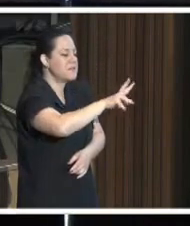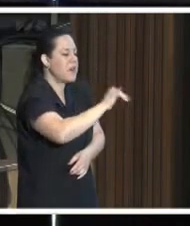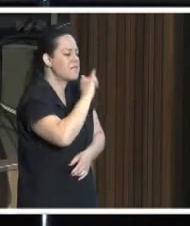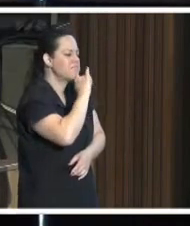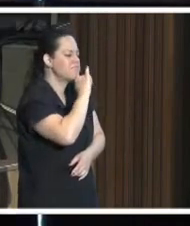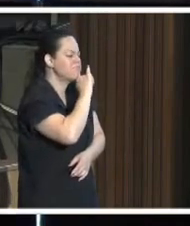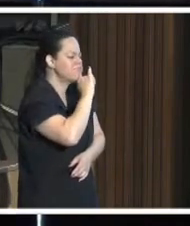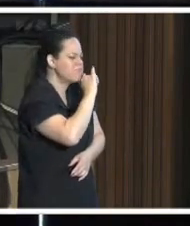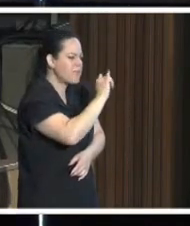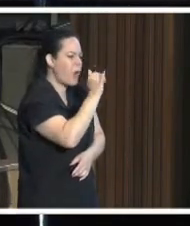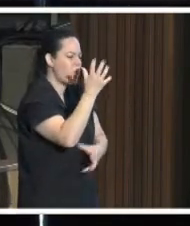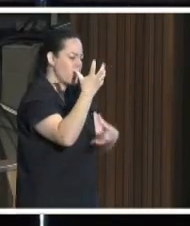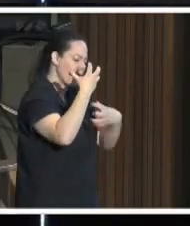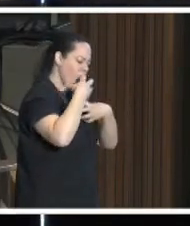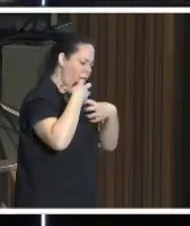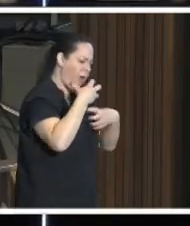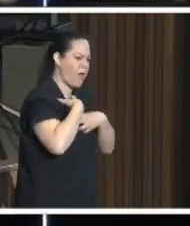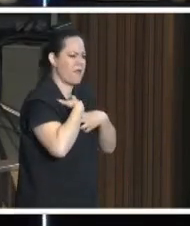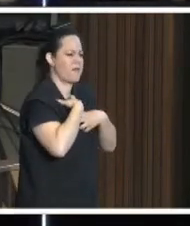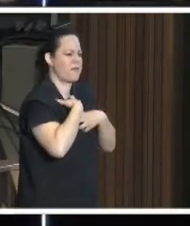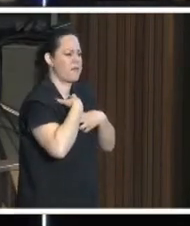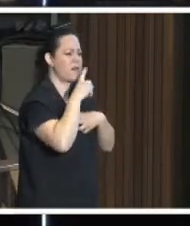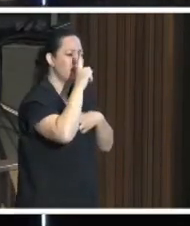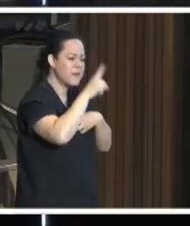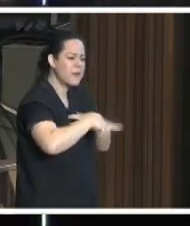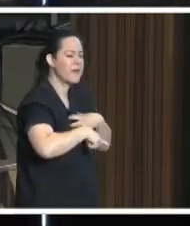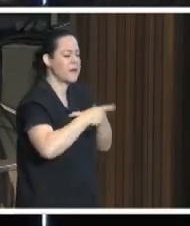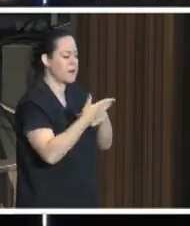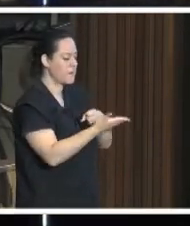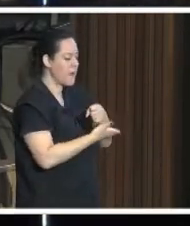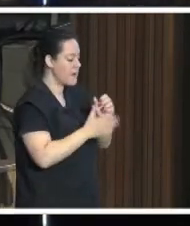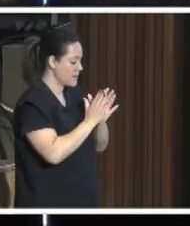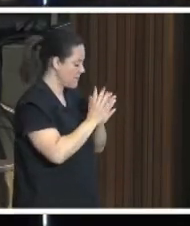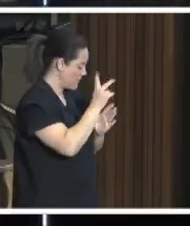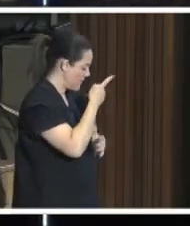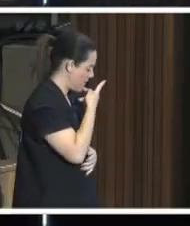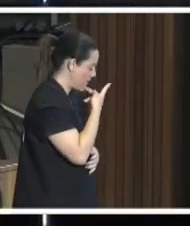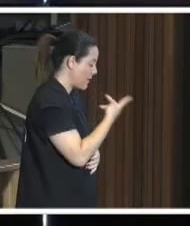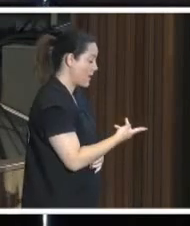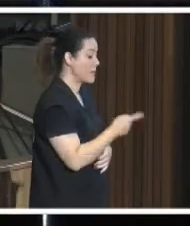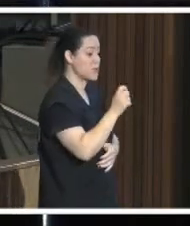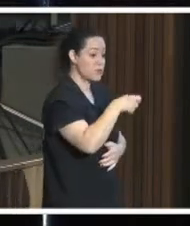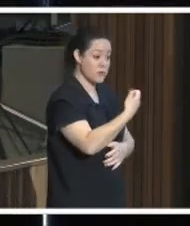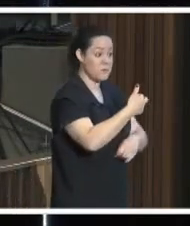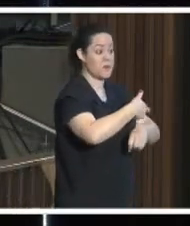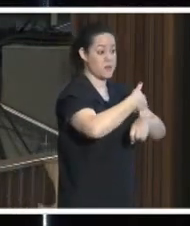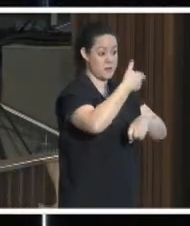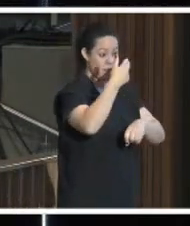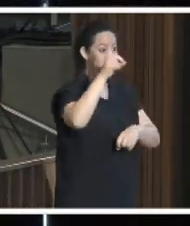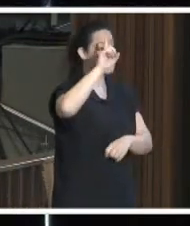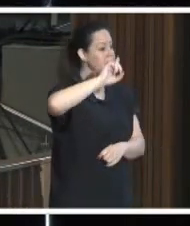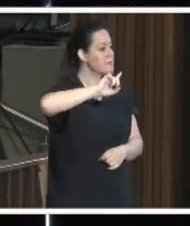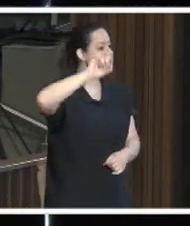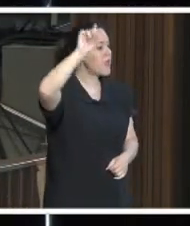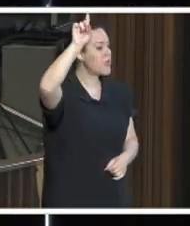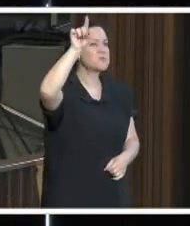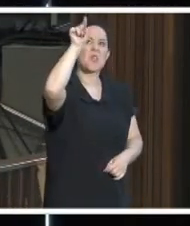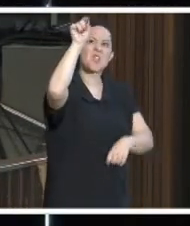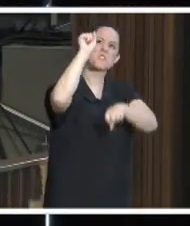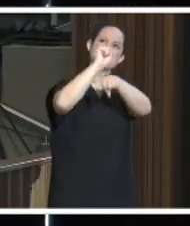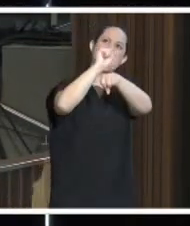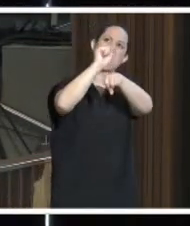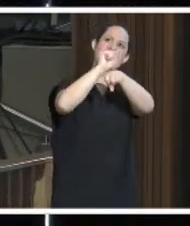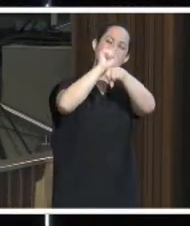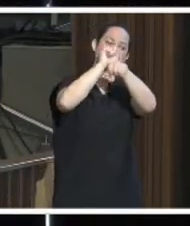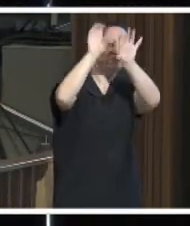invade. E esse é o princípio que a palavra de Deus está nos ensinando no Natal. Deus não ficou esperando no céu